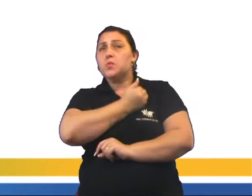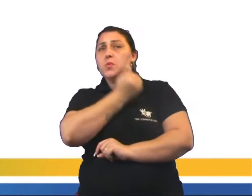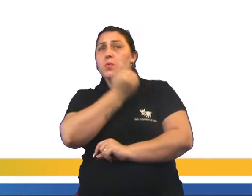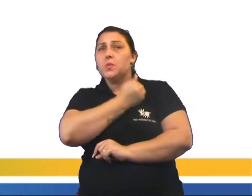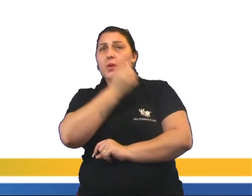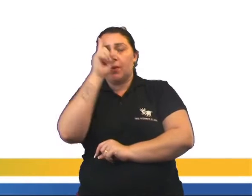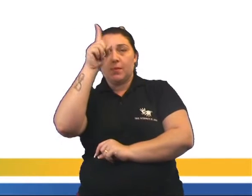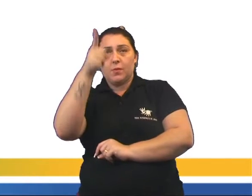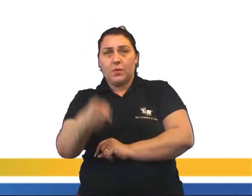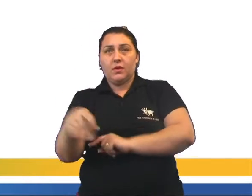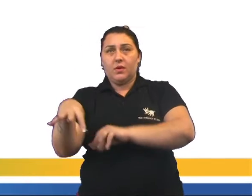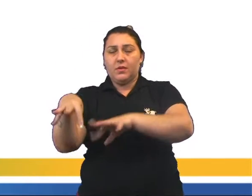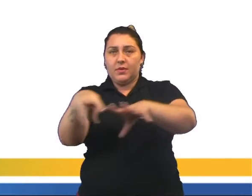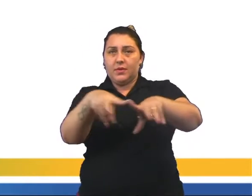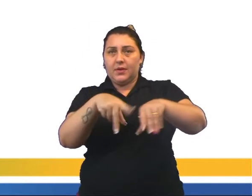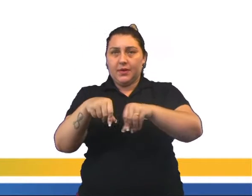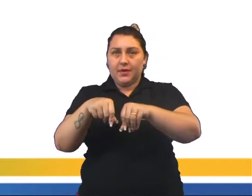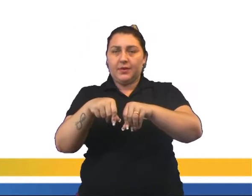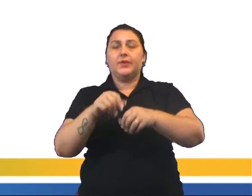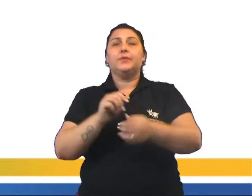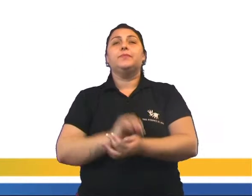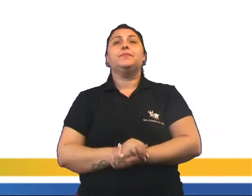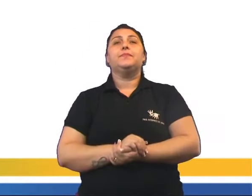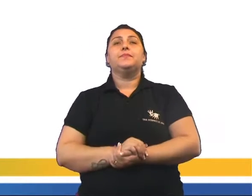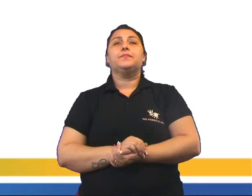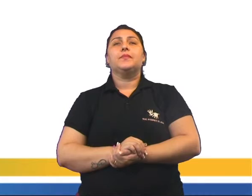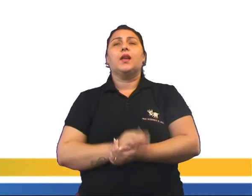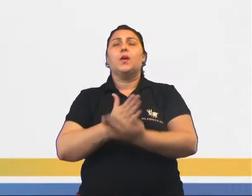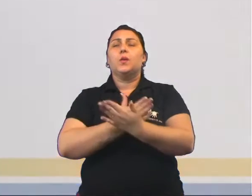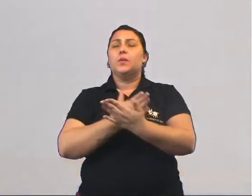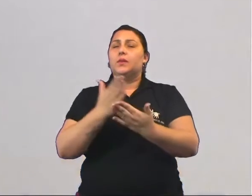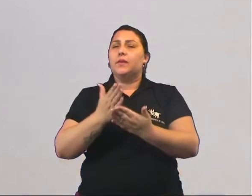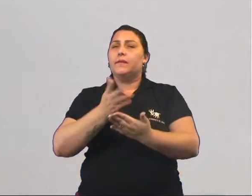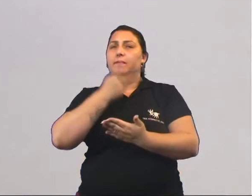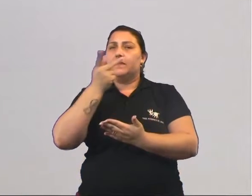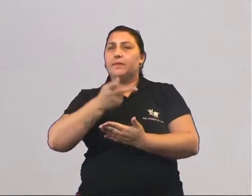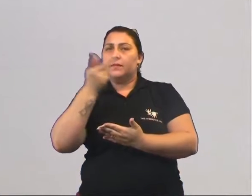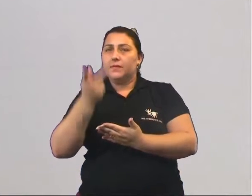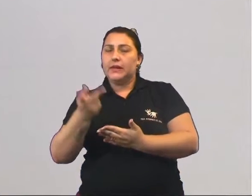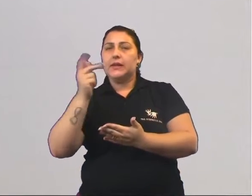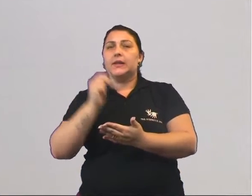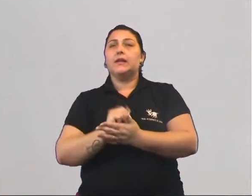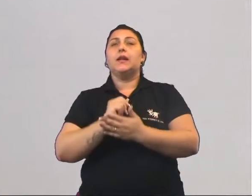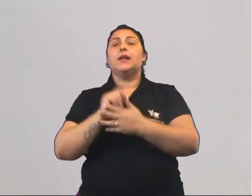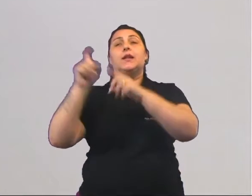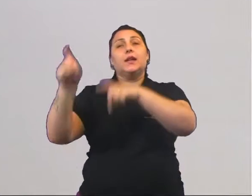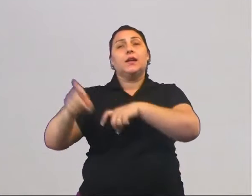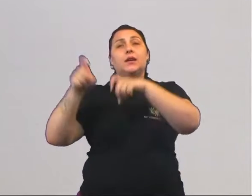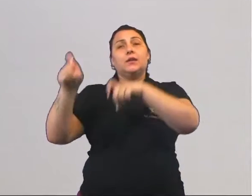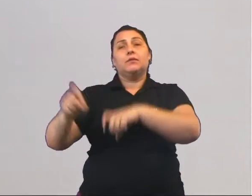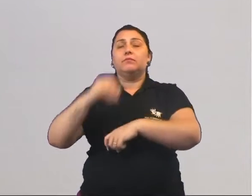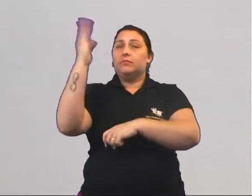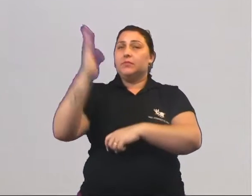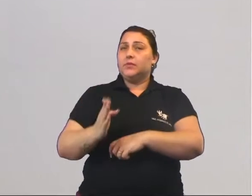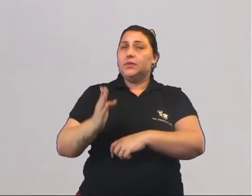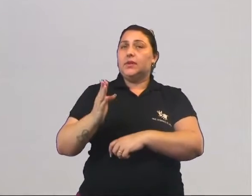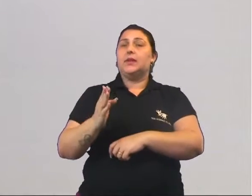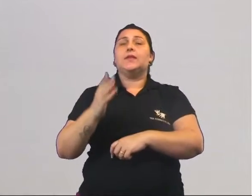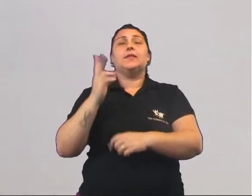de proprietários de terra. Isso aqui, desde que eu comecei a falar sobre a questão da agricultura no Brasil, que eu